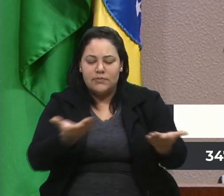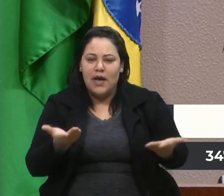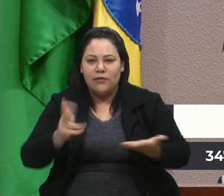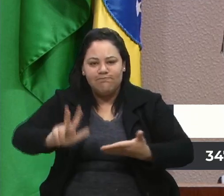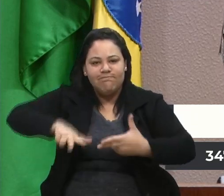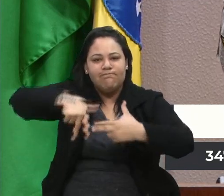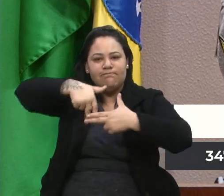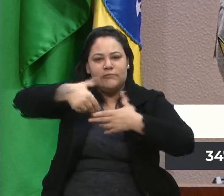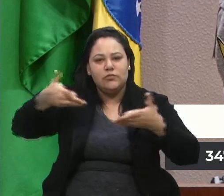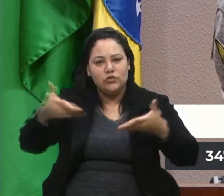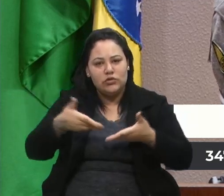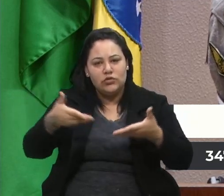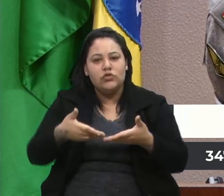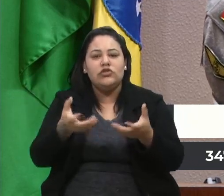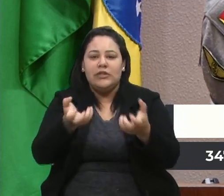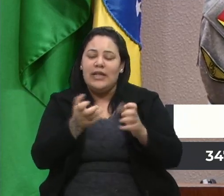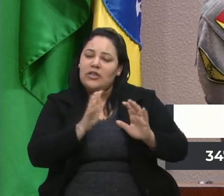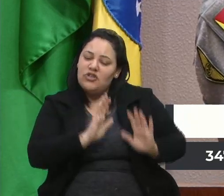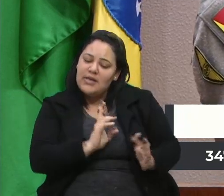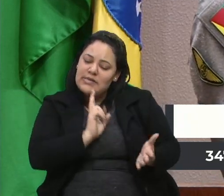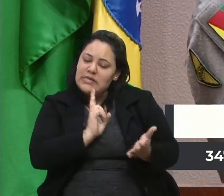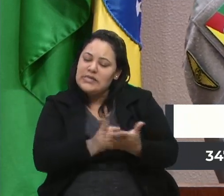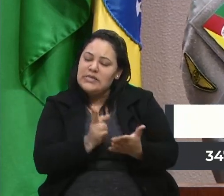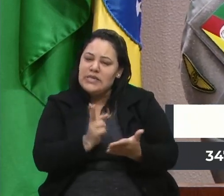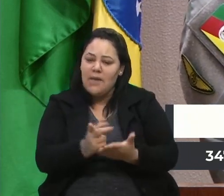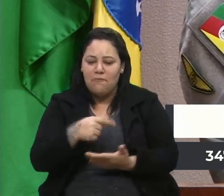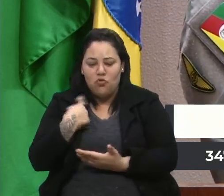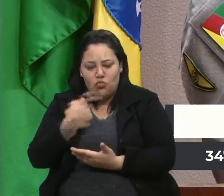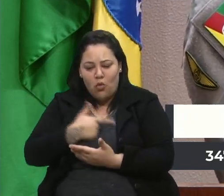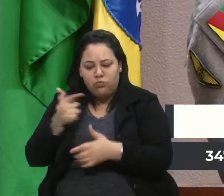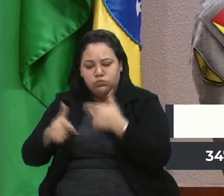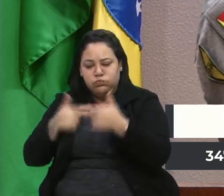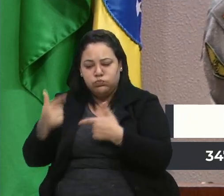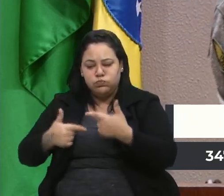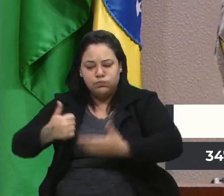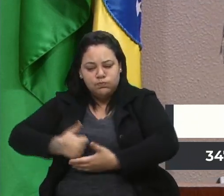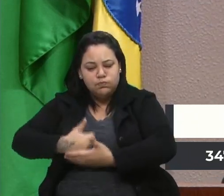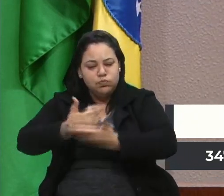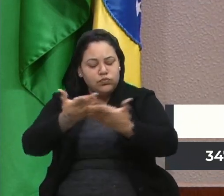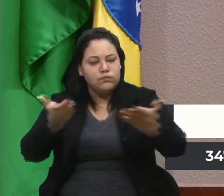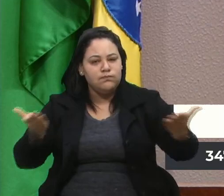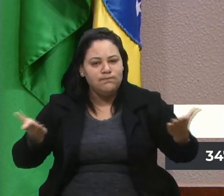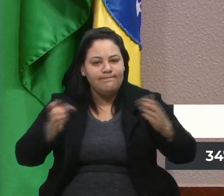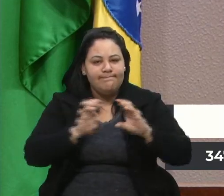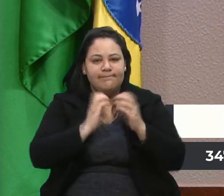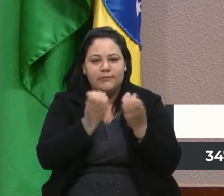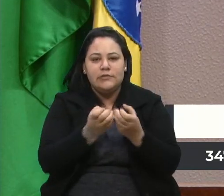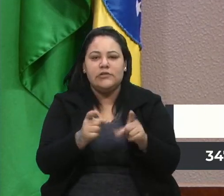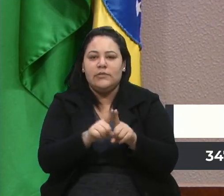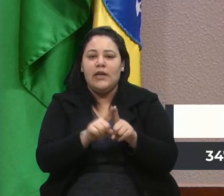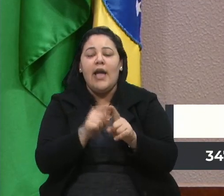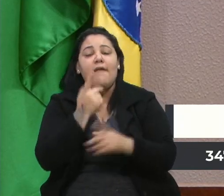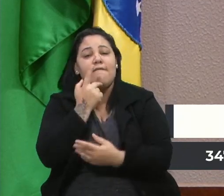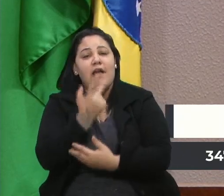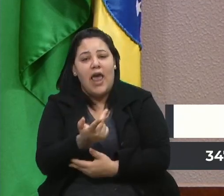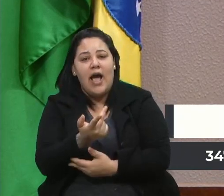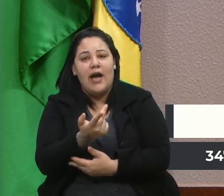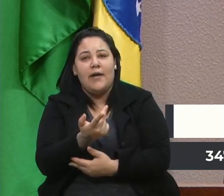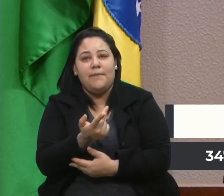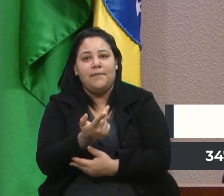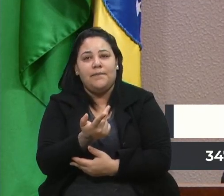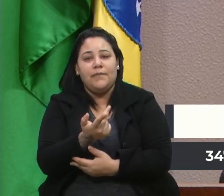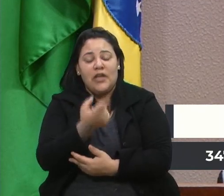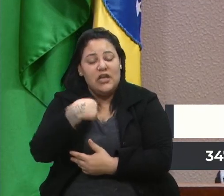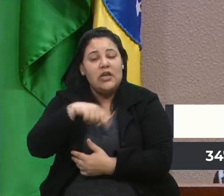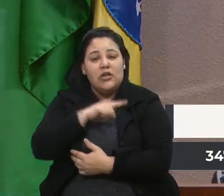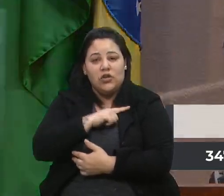dado, gostaríamos de deixar sempre o batalhão à disposição da comunidade caxiense e dizer que nenhum de nós é tão bom